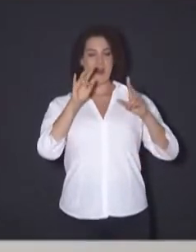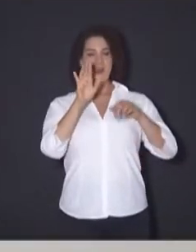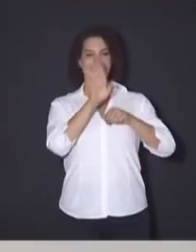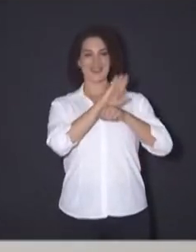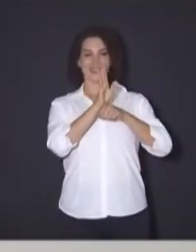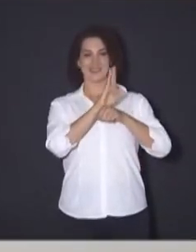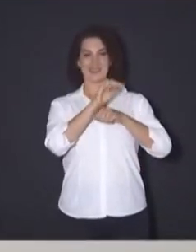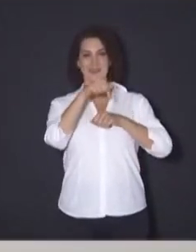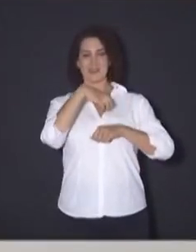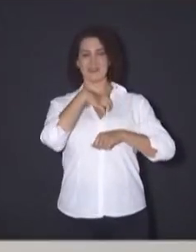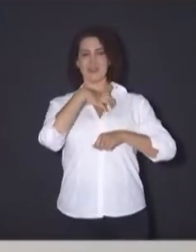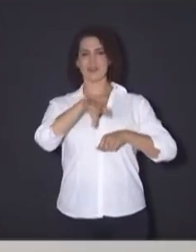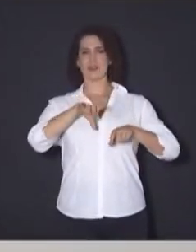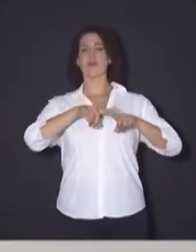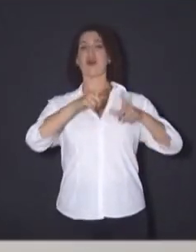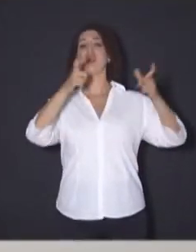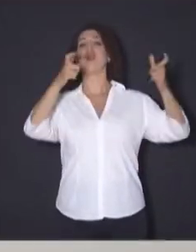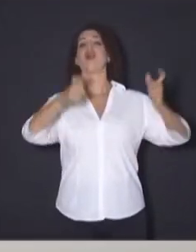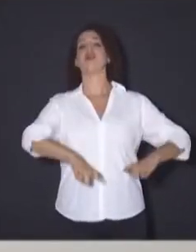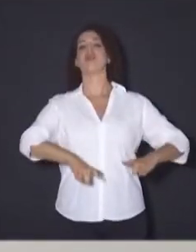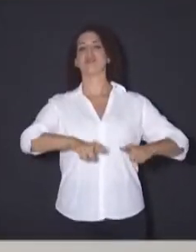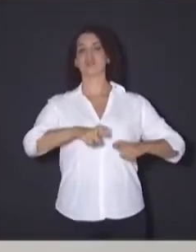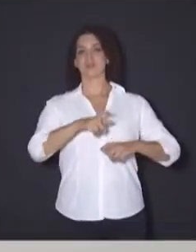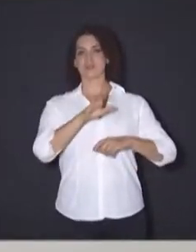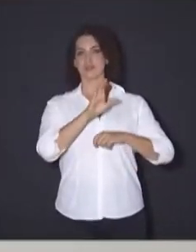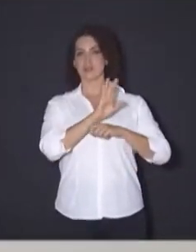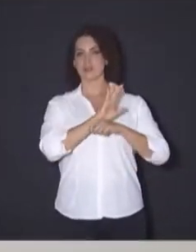salvador estão essas salas de cinema